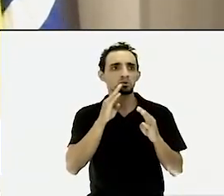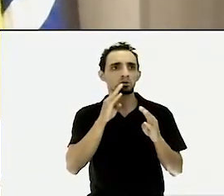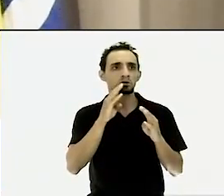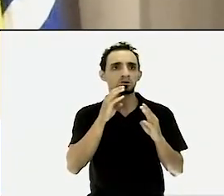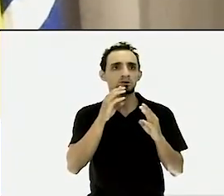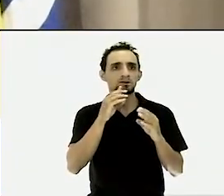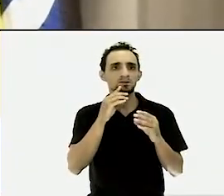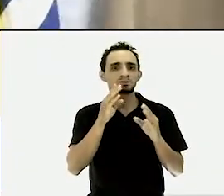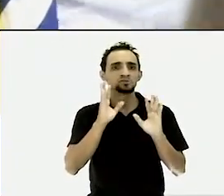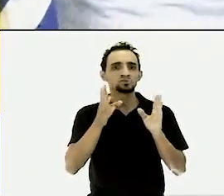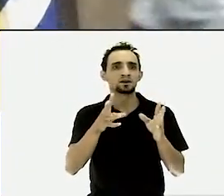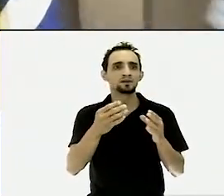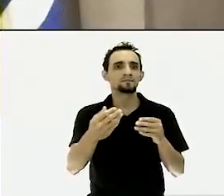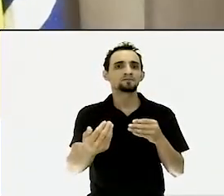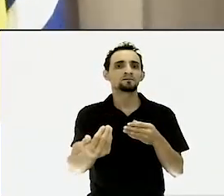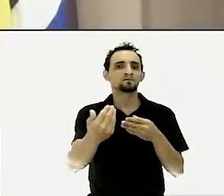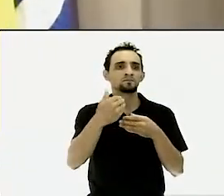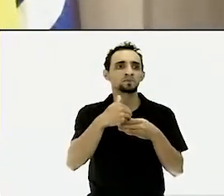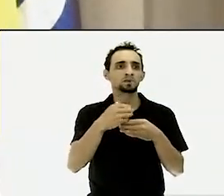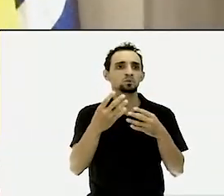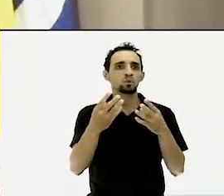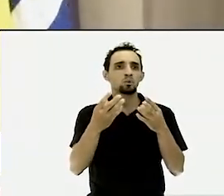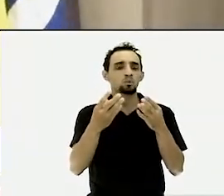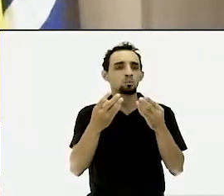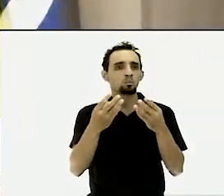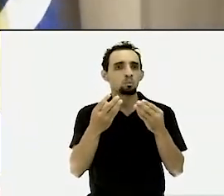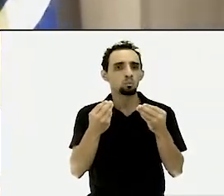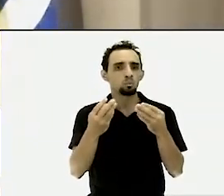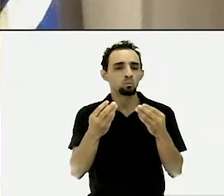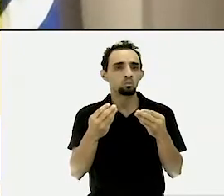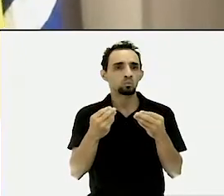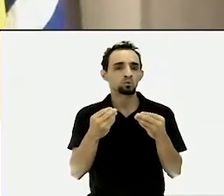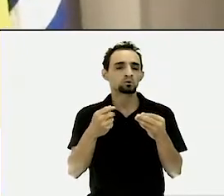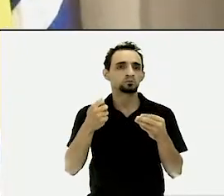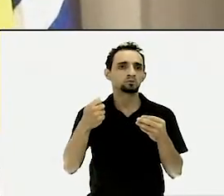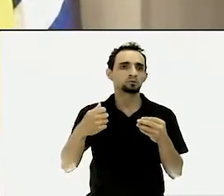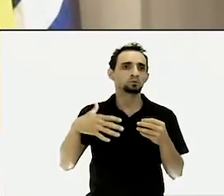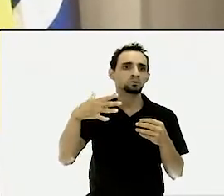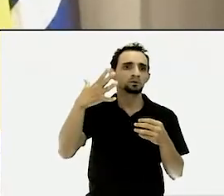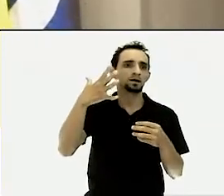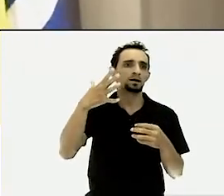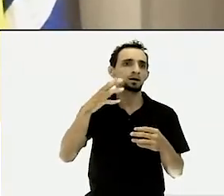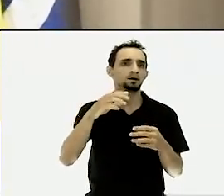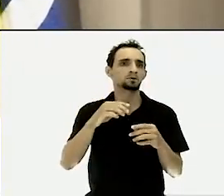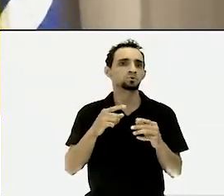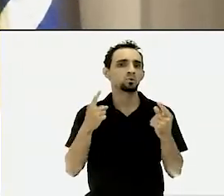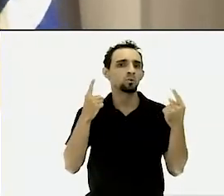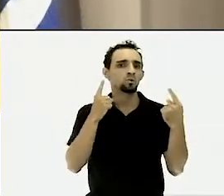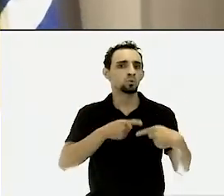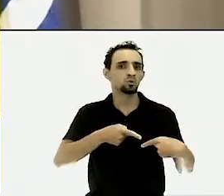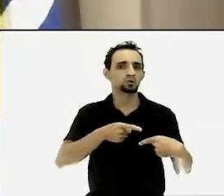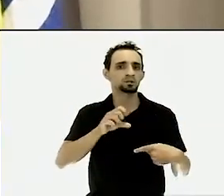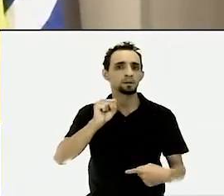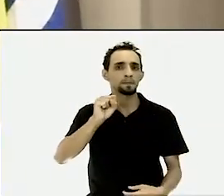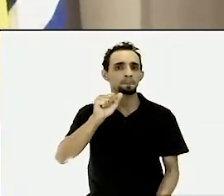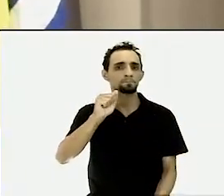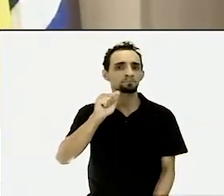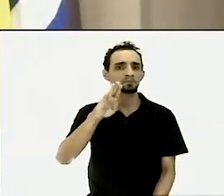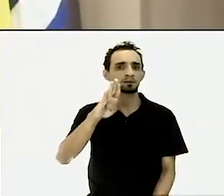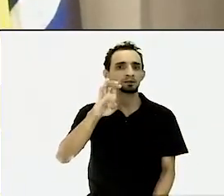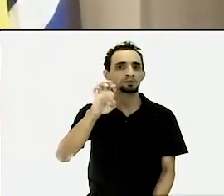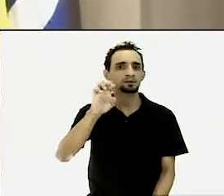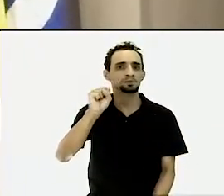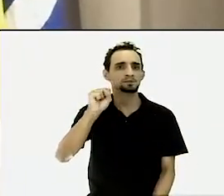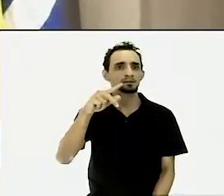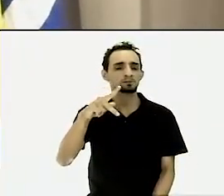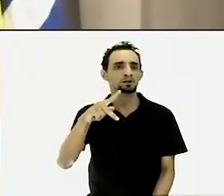ação? A Câmara, nós estamos entrando com a ação, tá? Nós estamos ainda terminando de colher as assinaturas. Quem puder vir aqui